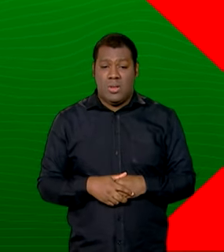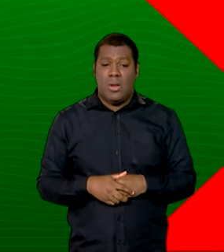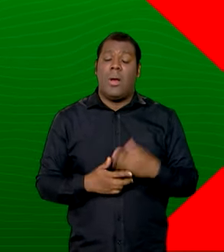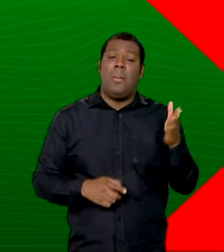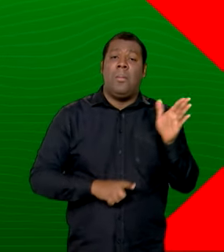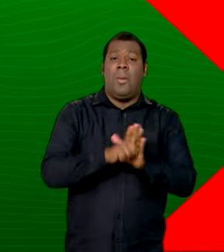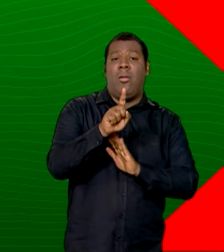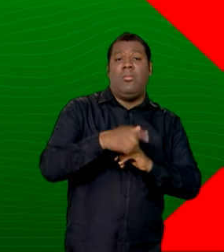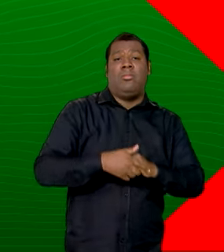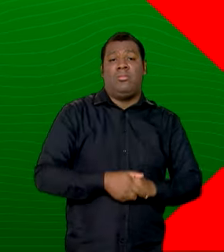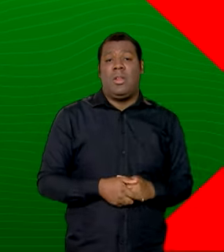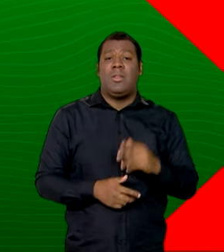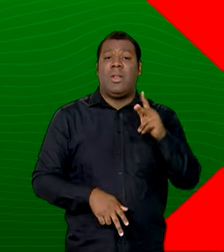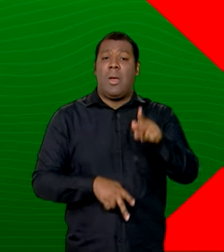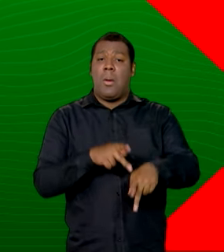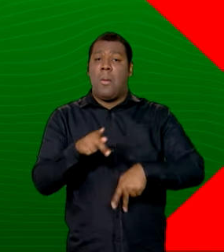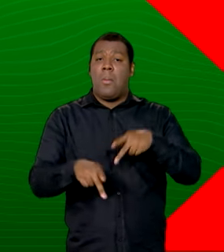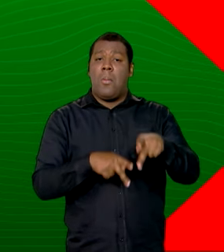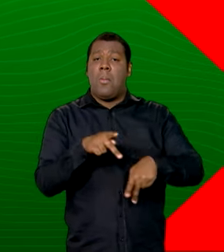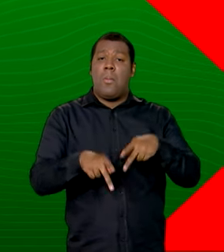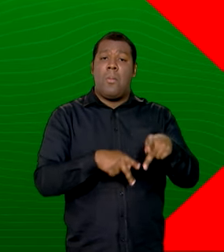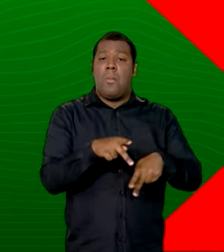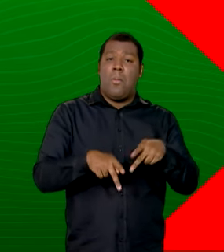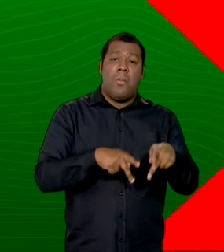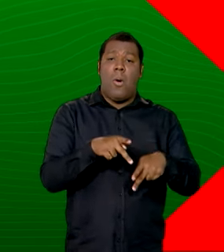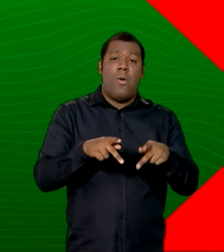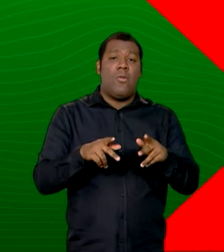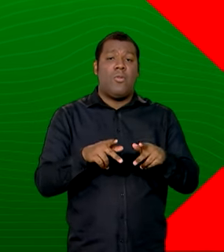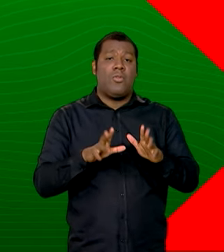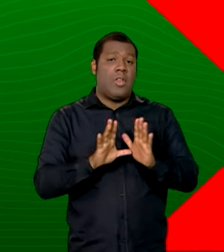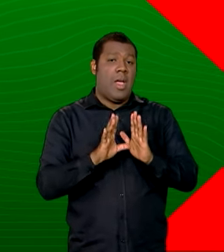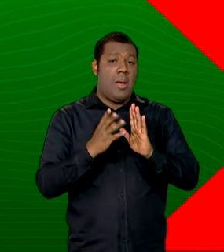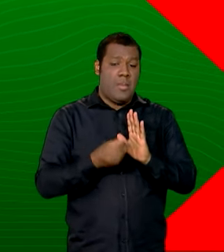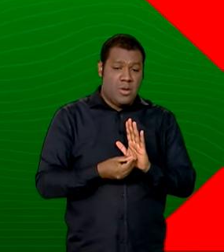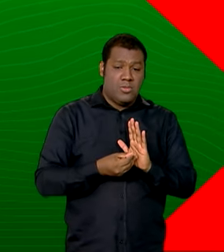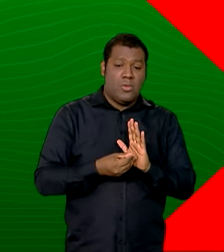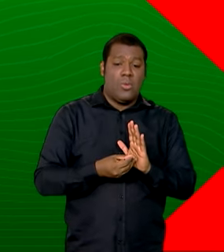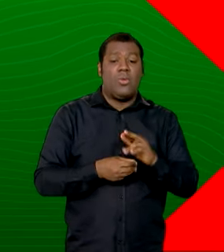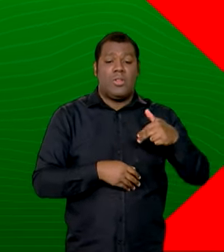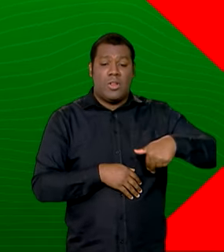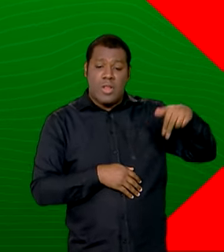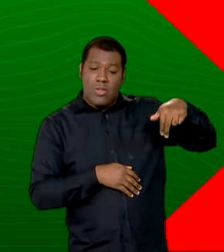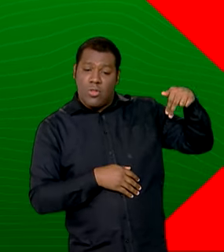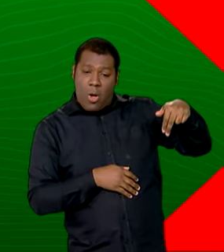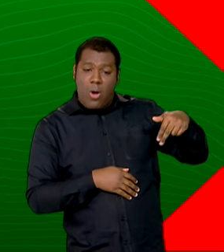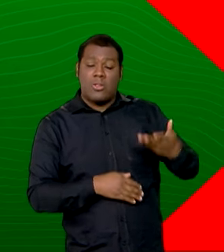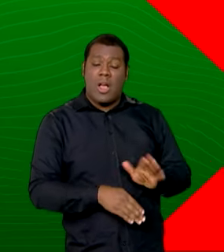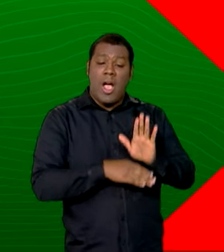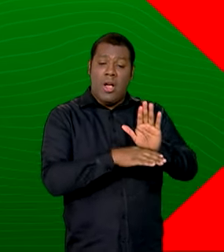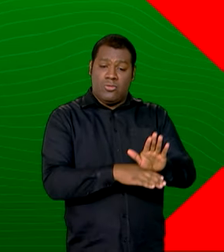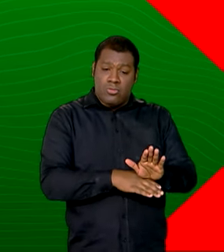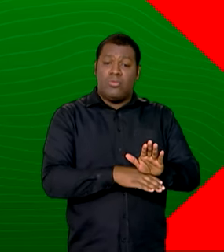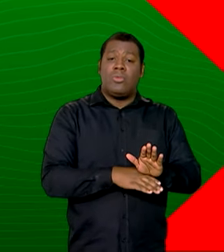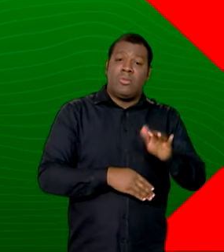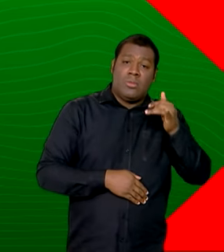mudar na vida da população lá da região e como equilibrar esse ponto né Eh da redução com o aumento do